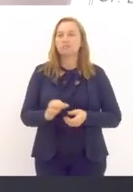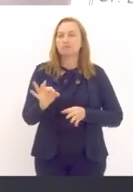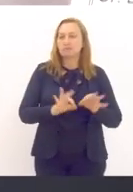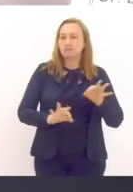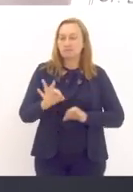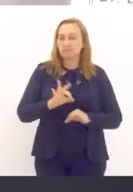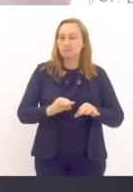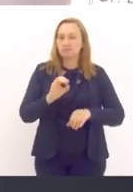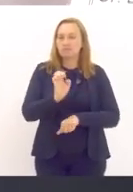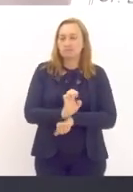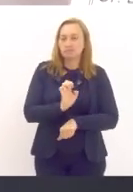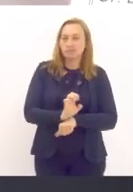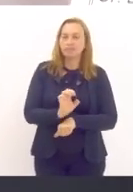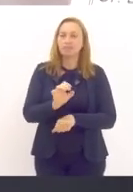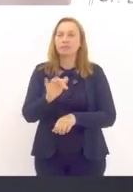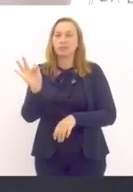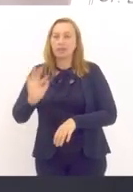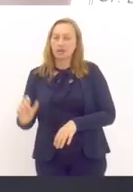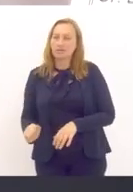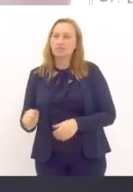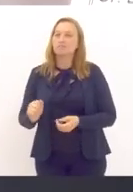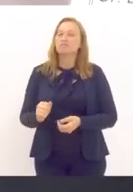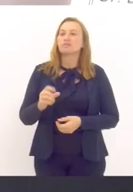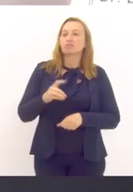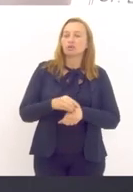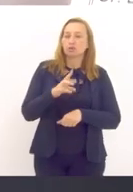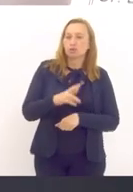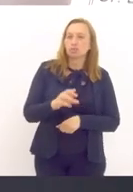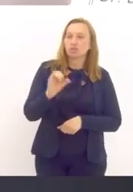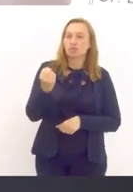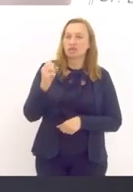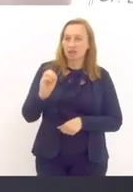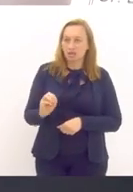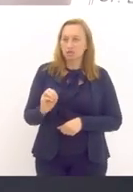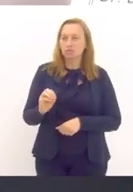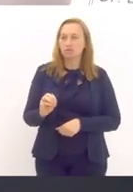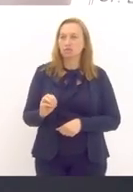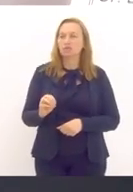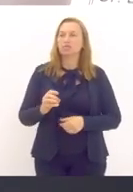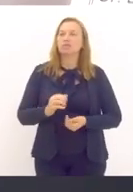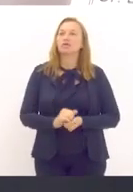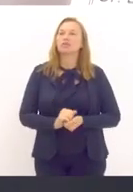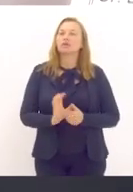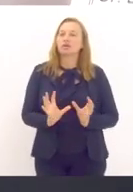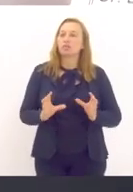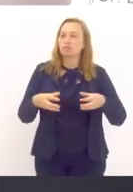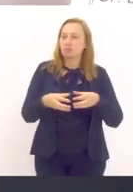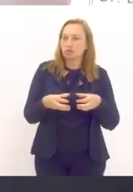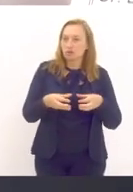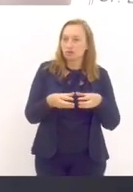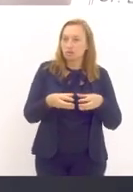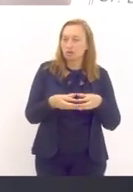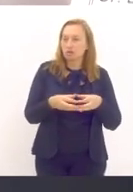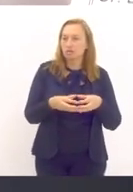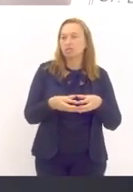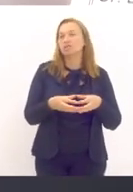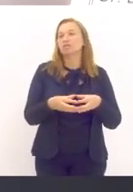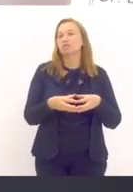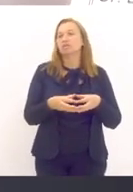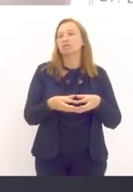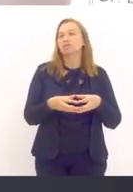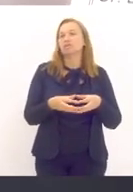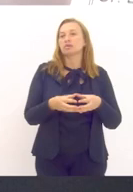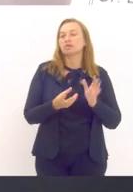do Estado, de Fazenda, doutor Sérgio Rui, que vai compor a assessoria da Comissão de Orçamento, vai ser meu assessor aqui